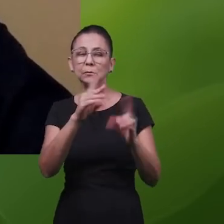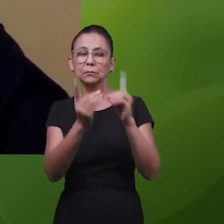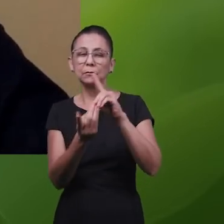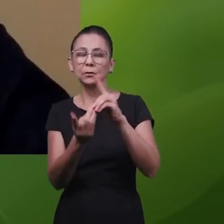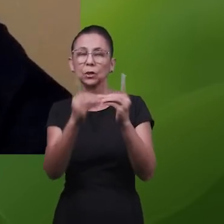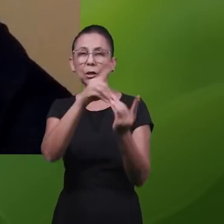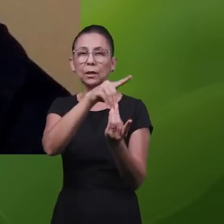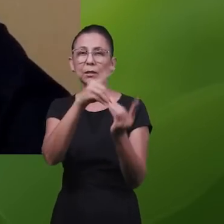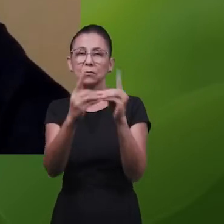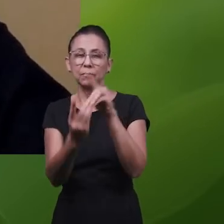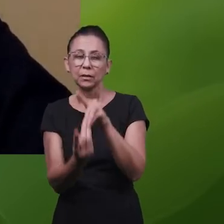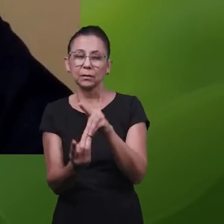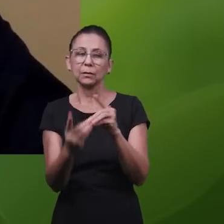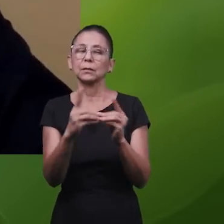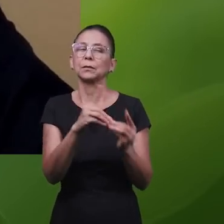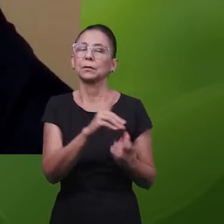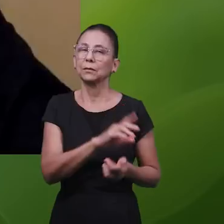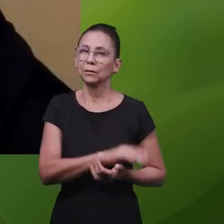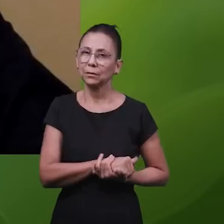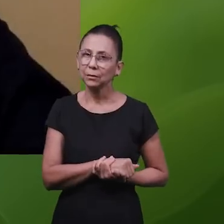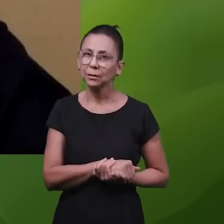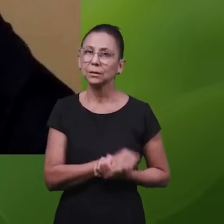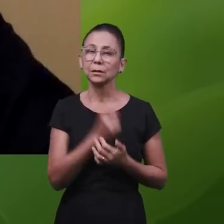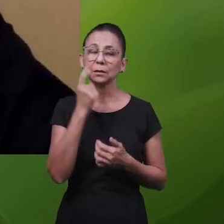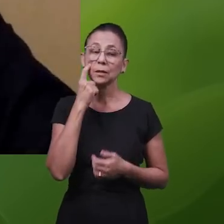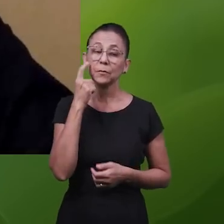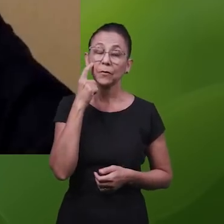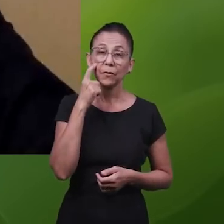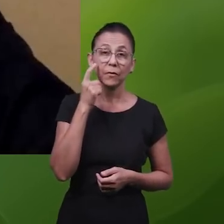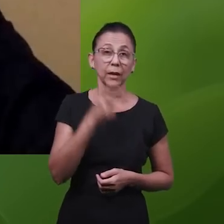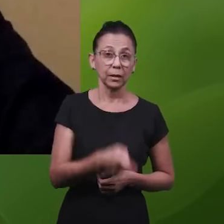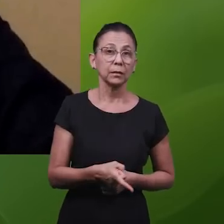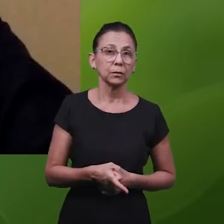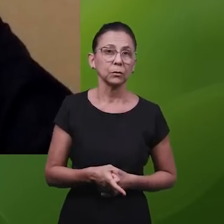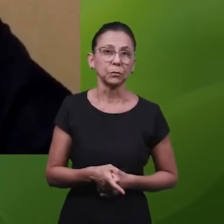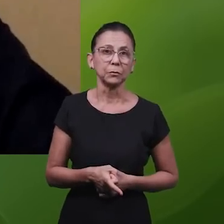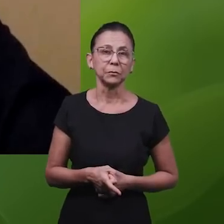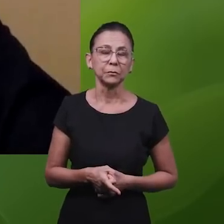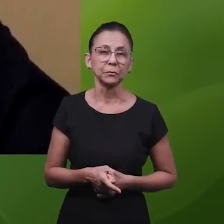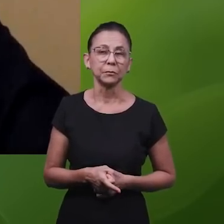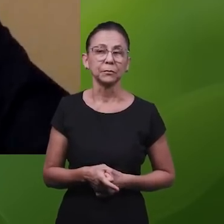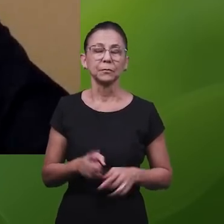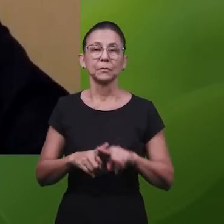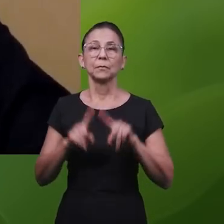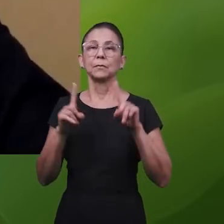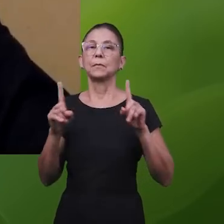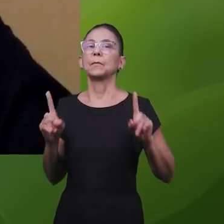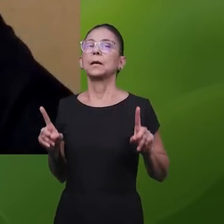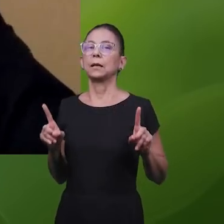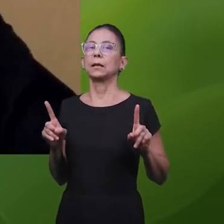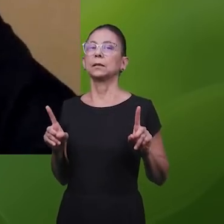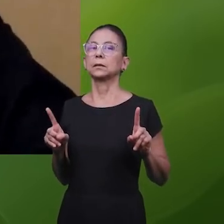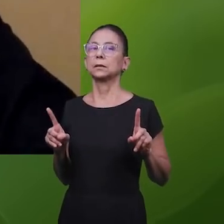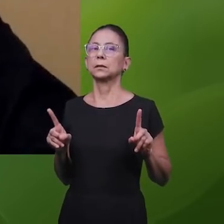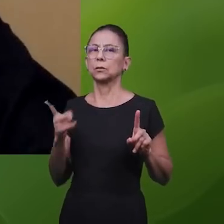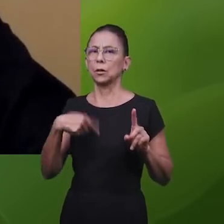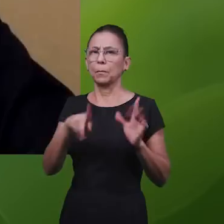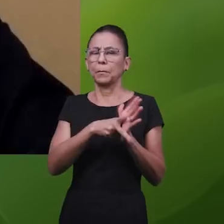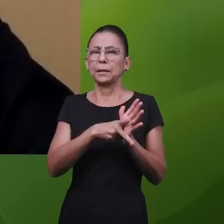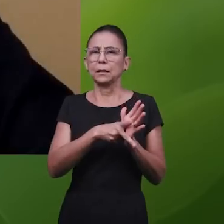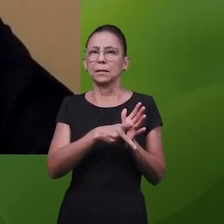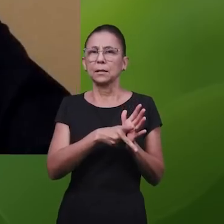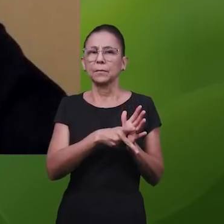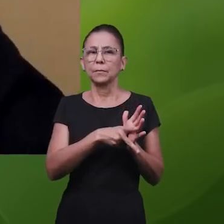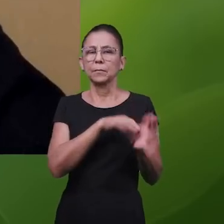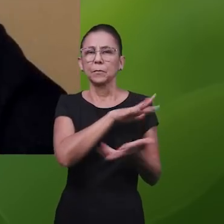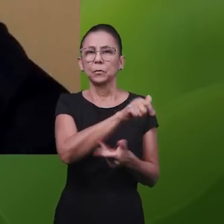diversos cenários. Então, é isso que está... Nós estamos dentro disso, mas não somos do